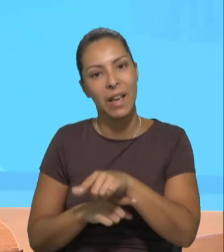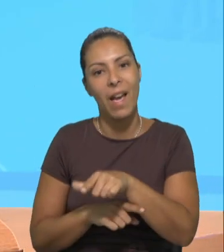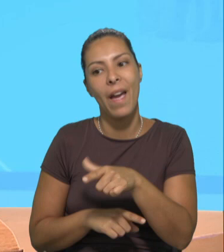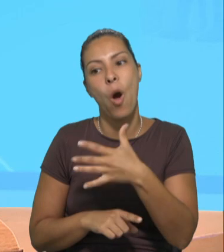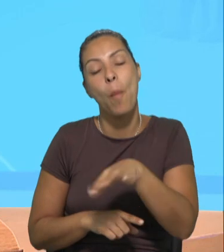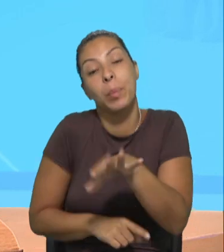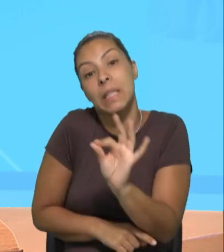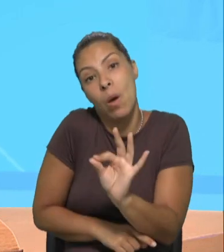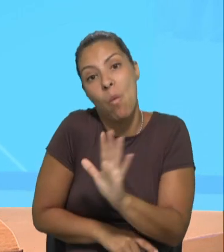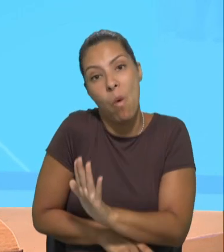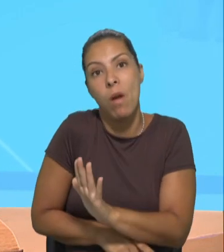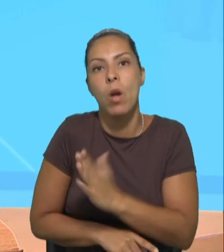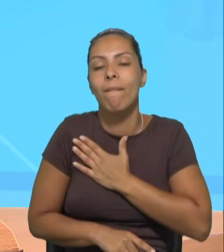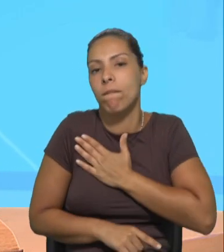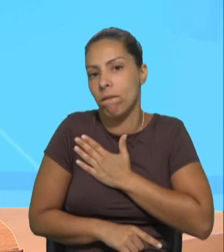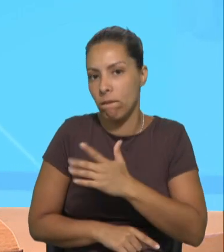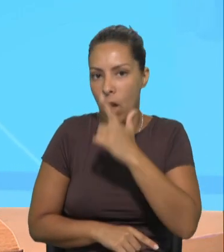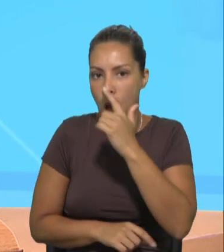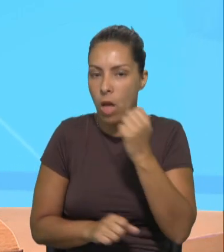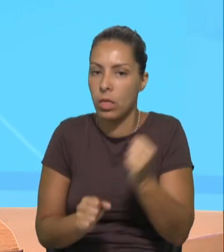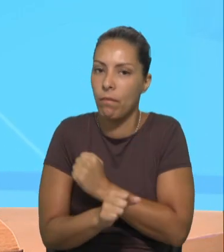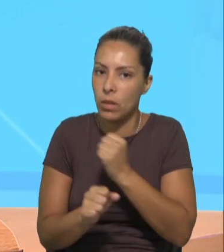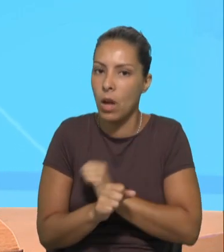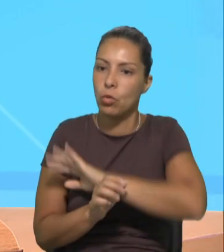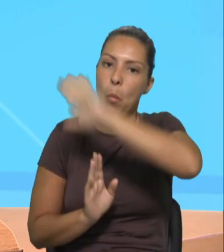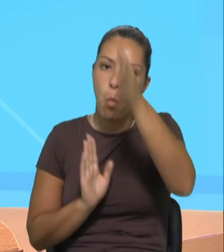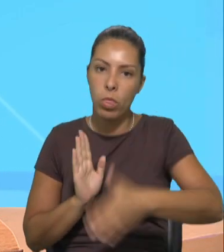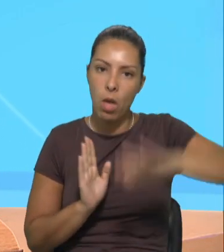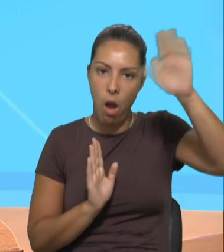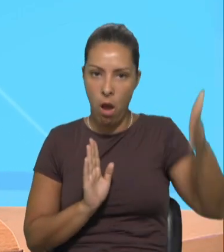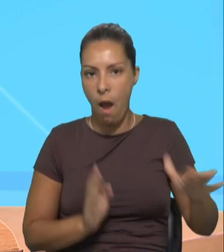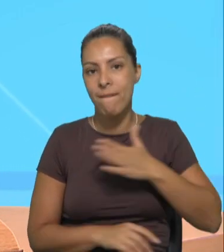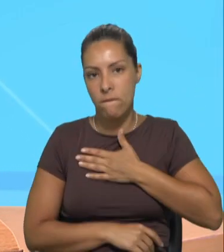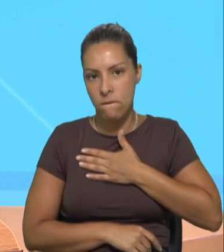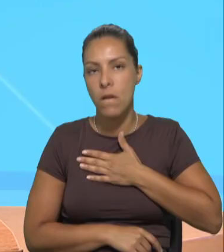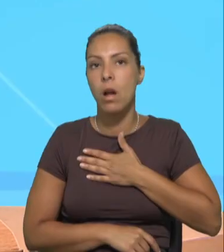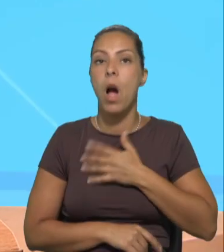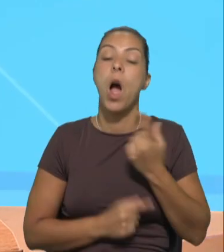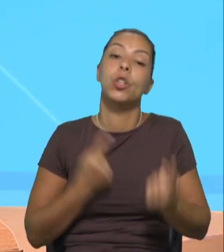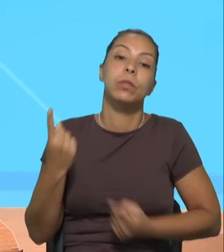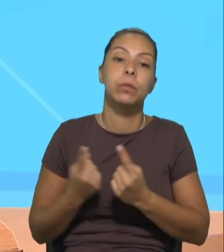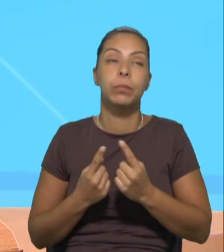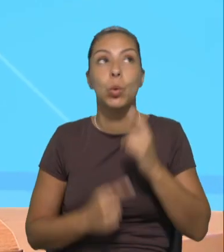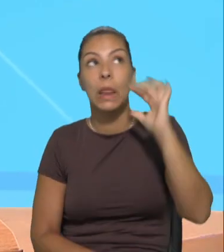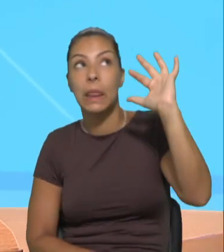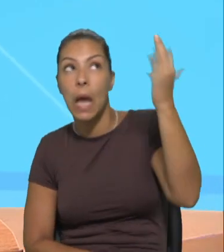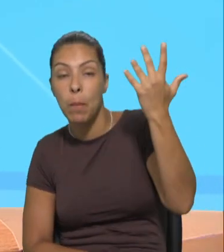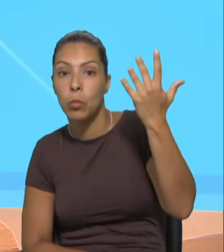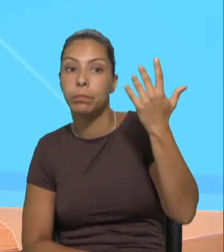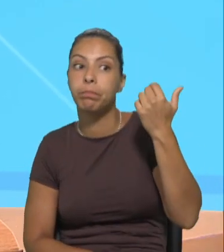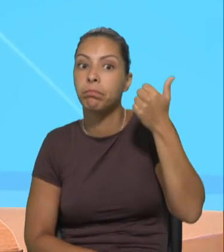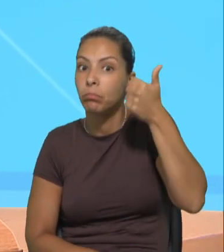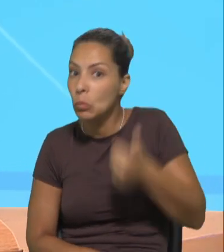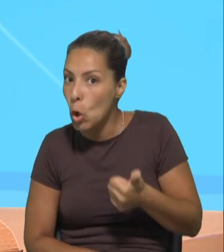enfim, eu gosto muito de atividades de montanha, e a meio do ano, quando o tempo está virado para